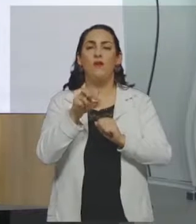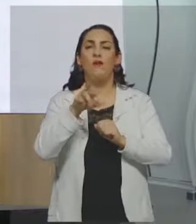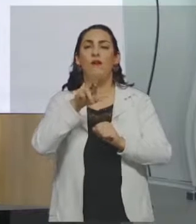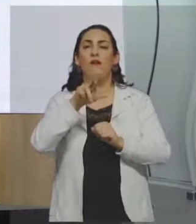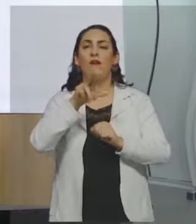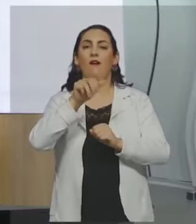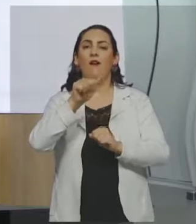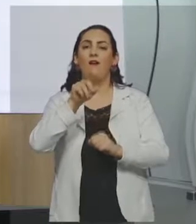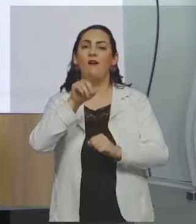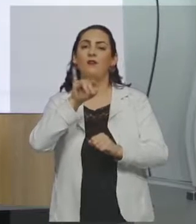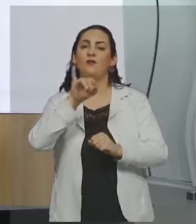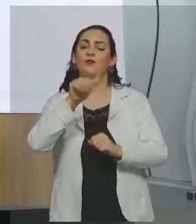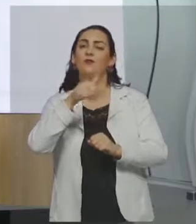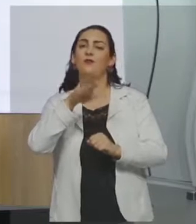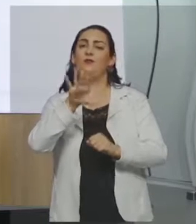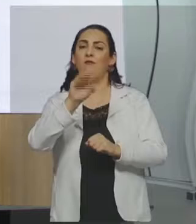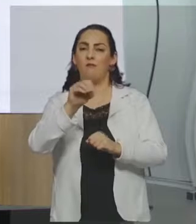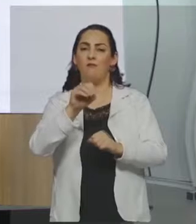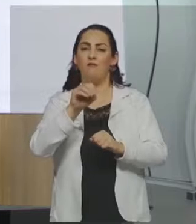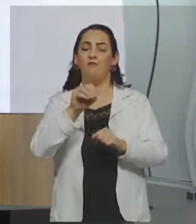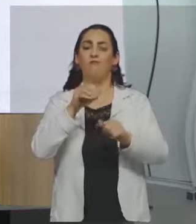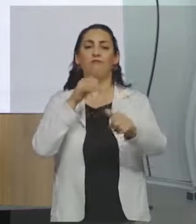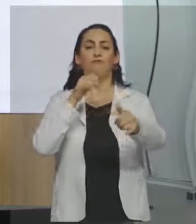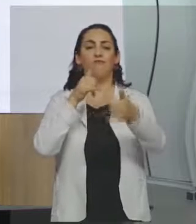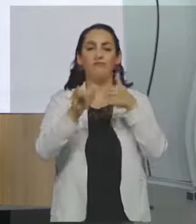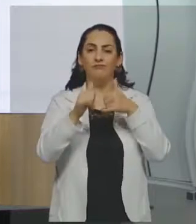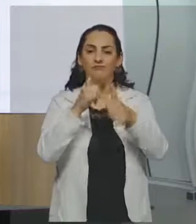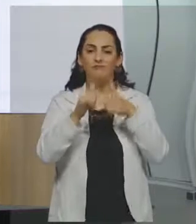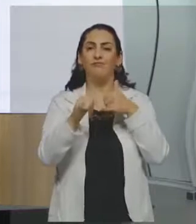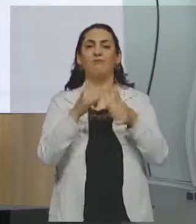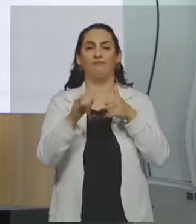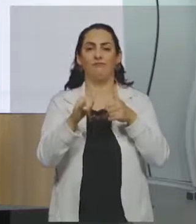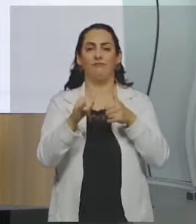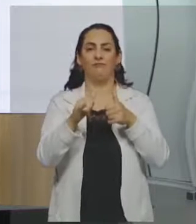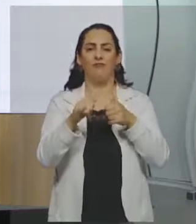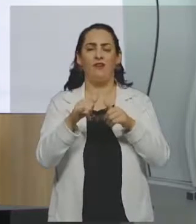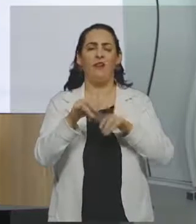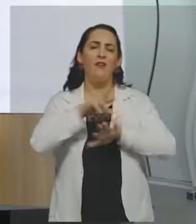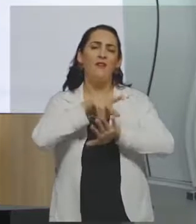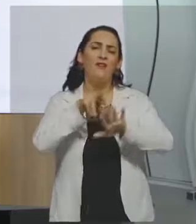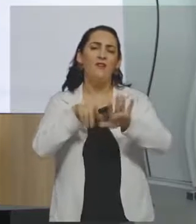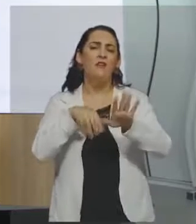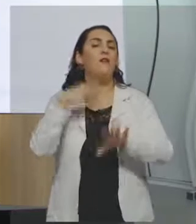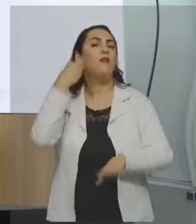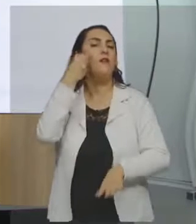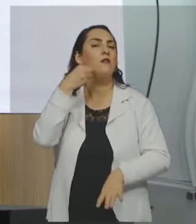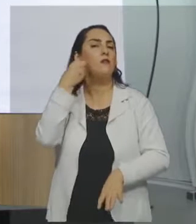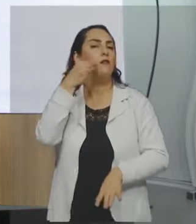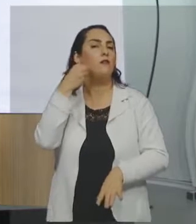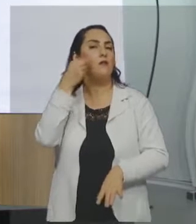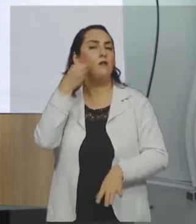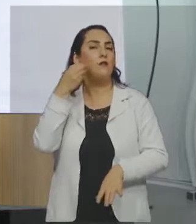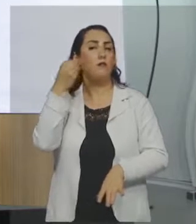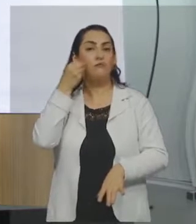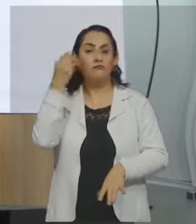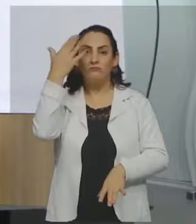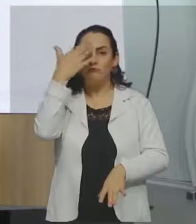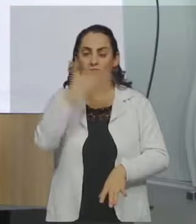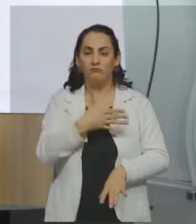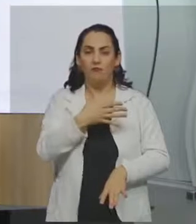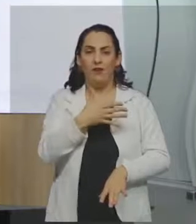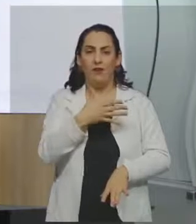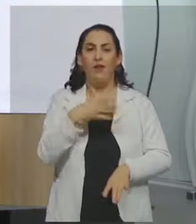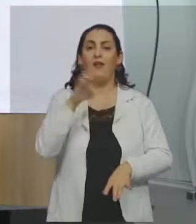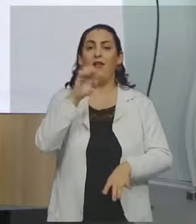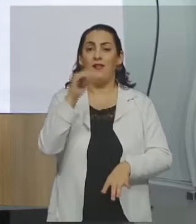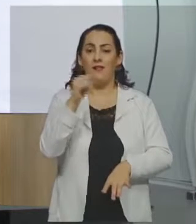já era observado naquela época, já haviam feito experimentos onde comprovavam que o elétron ele tinha, então,